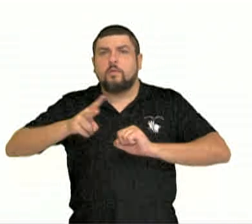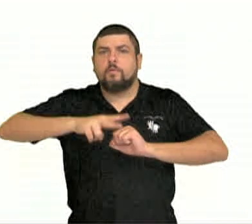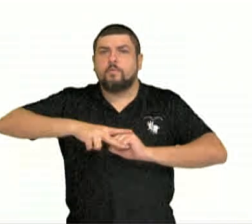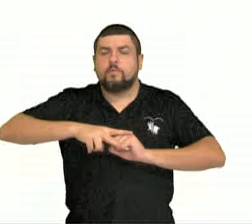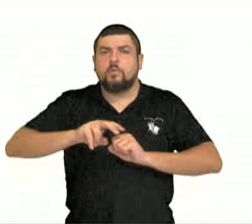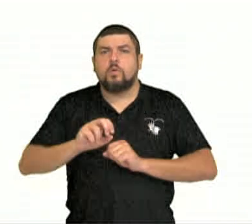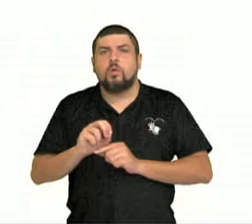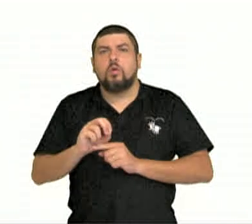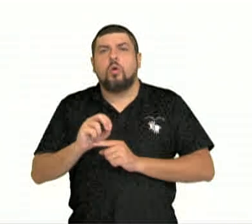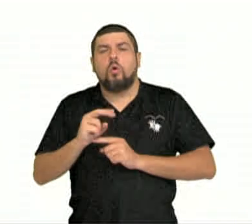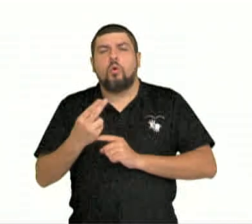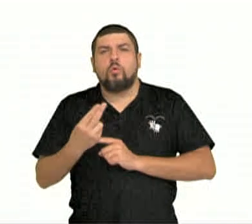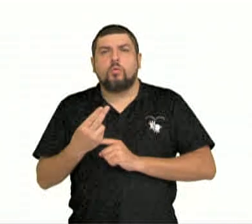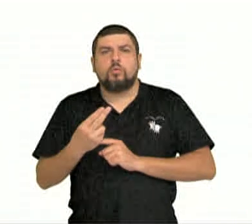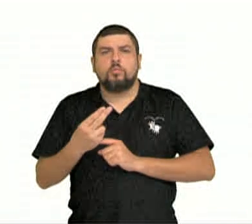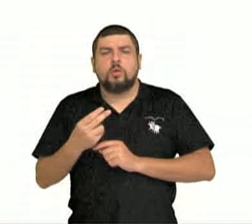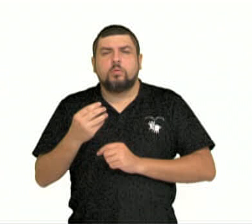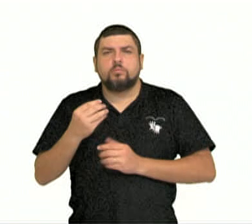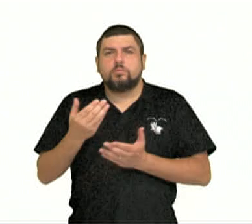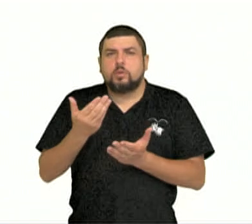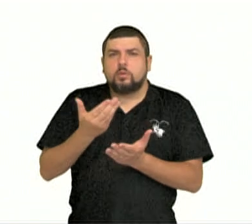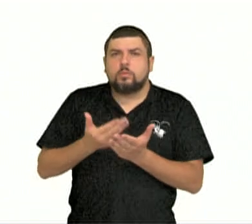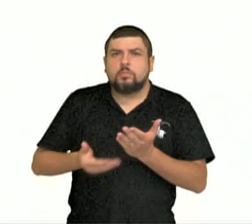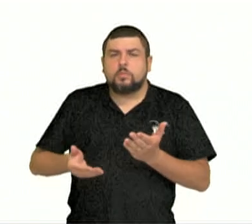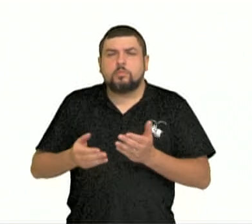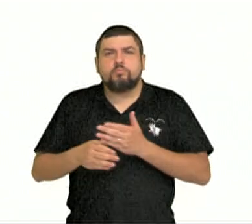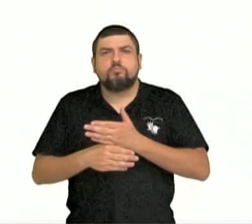dos meios de subsistência fora de seu controle.